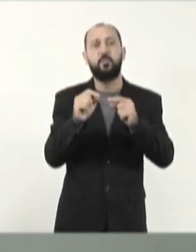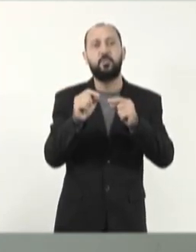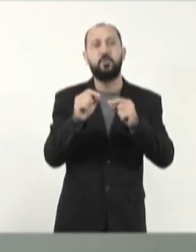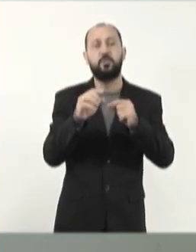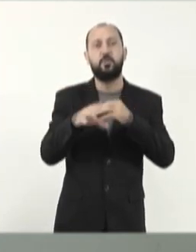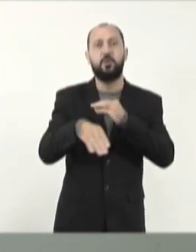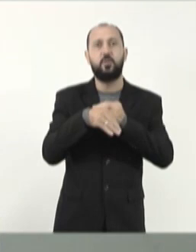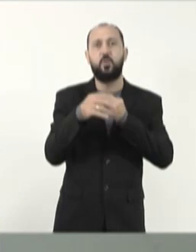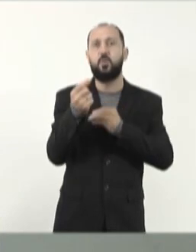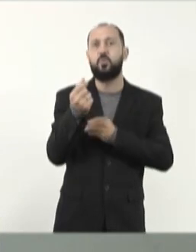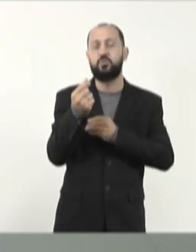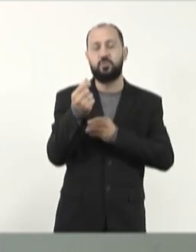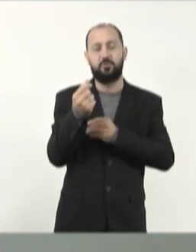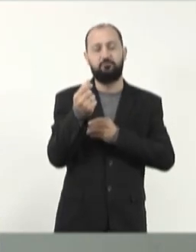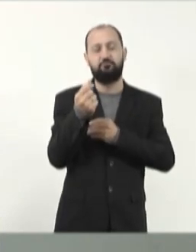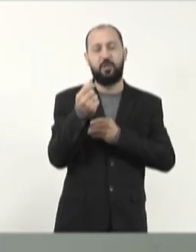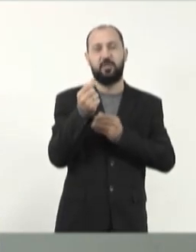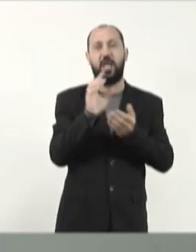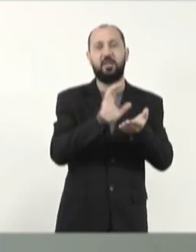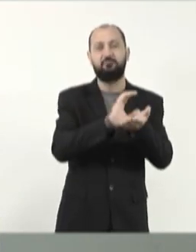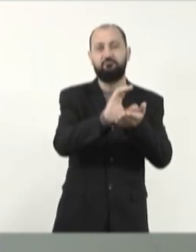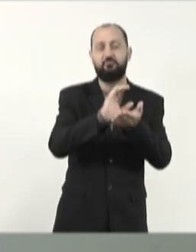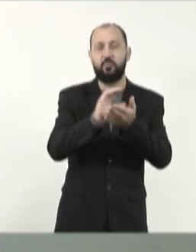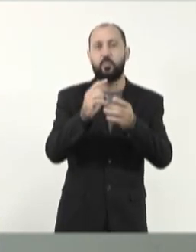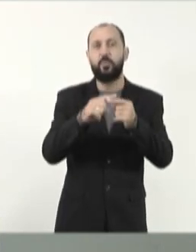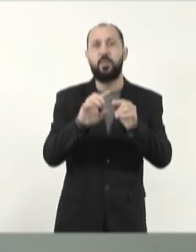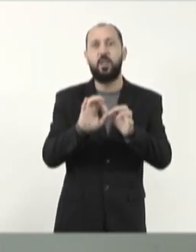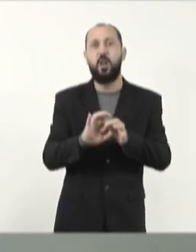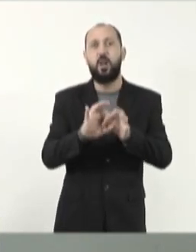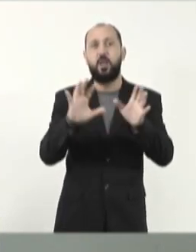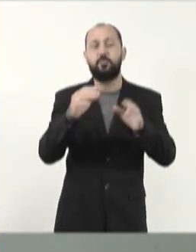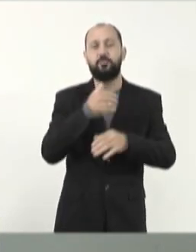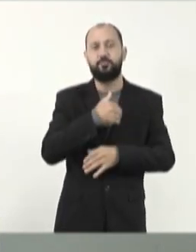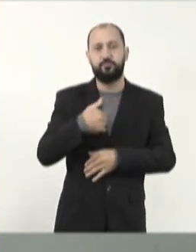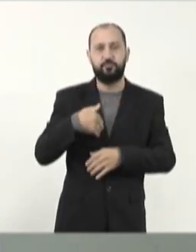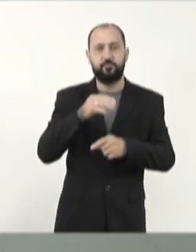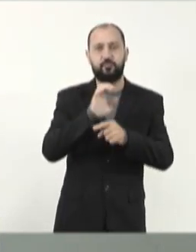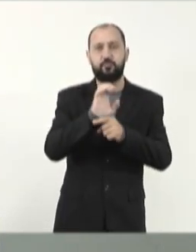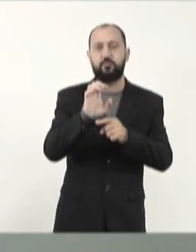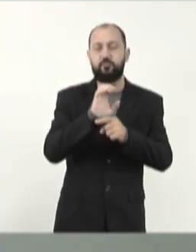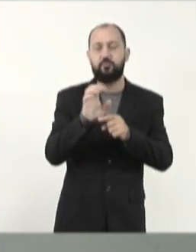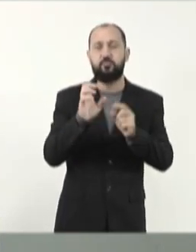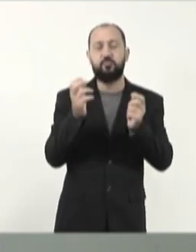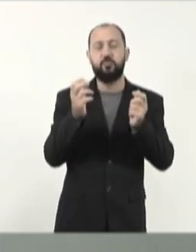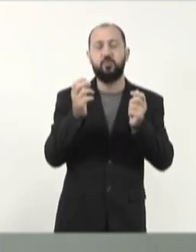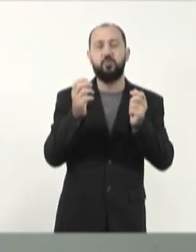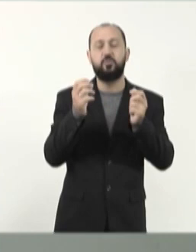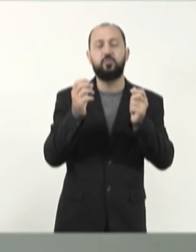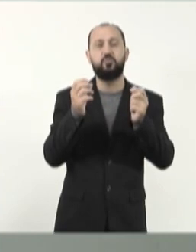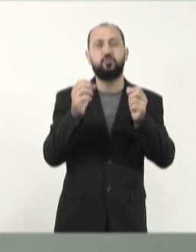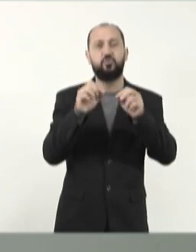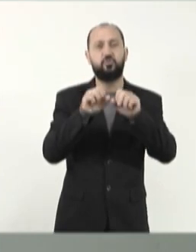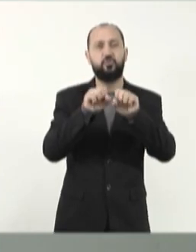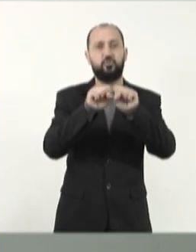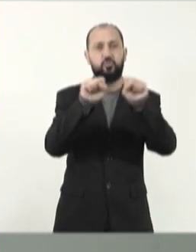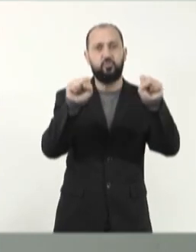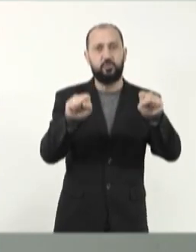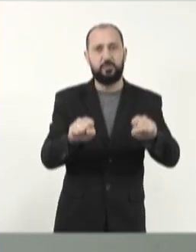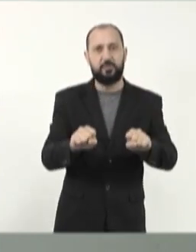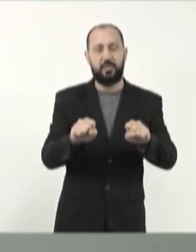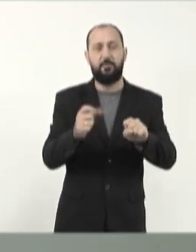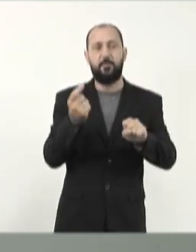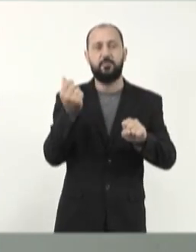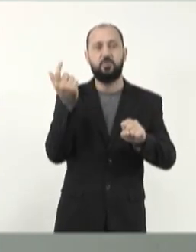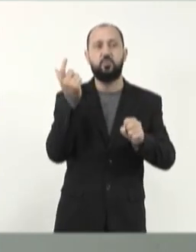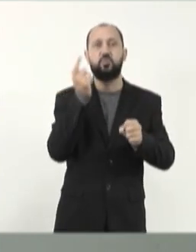das emendas, porque, inclusive, depois da disponibilização pelo governo do estado de um software, né, para o cadastro digital das